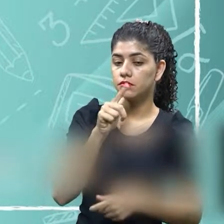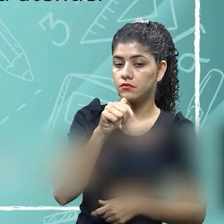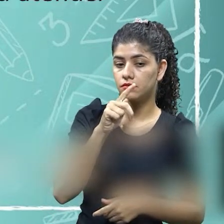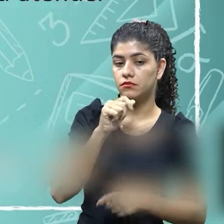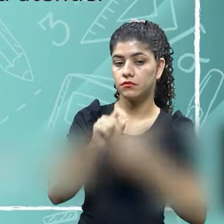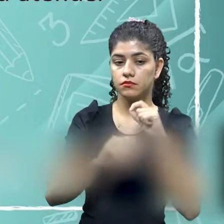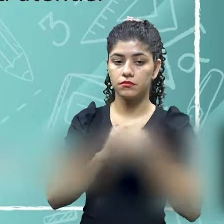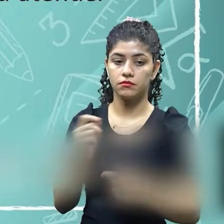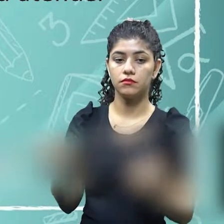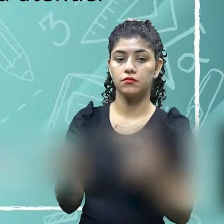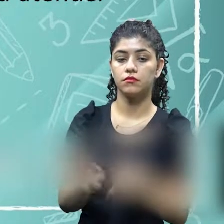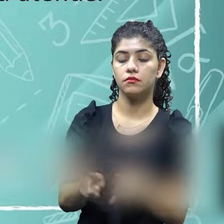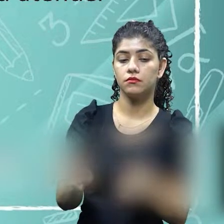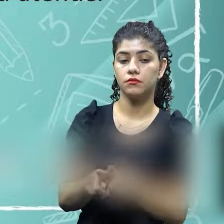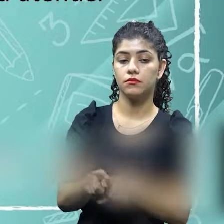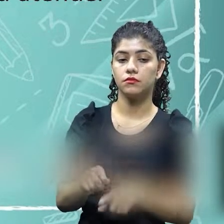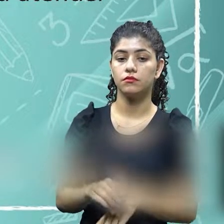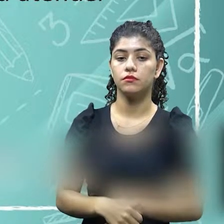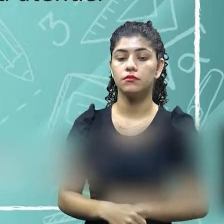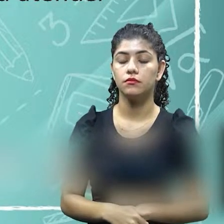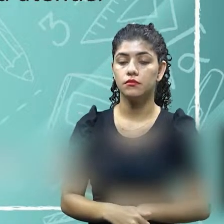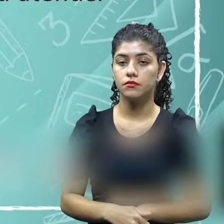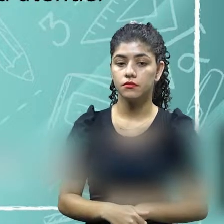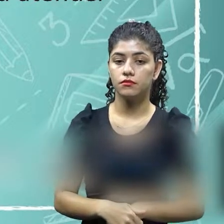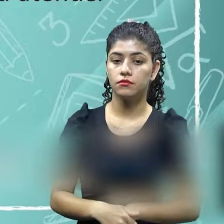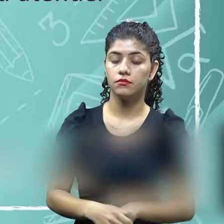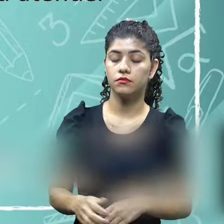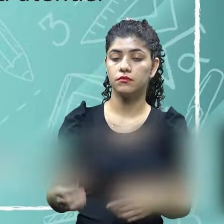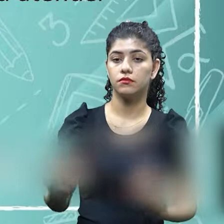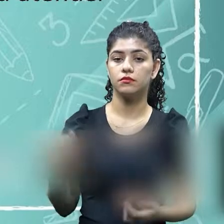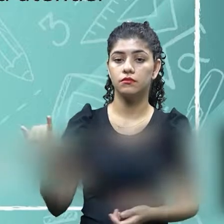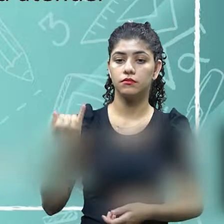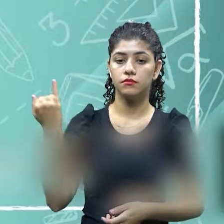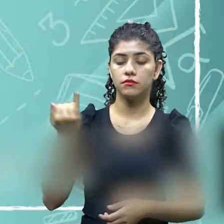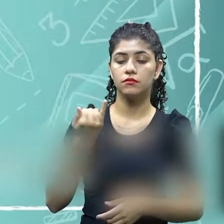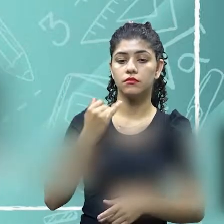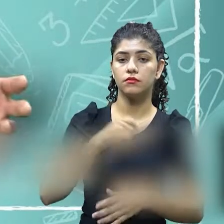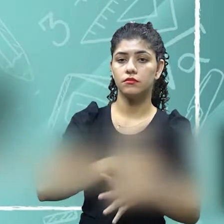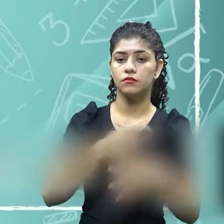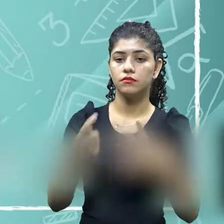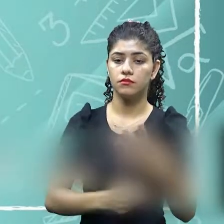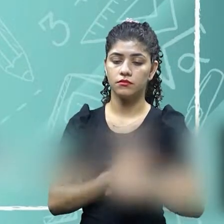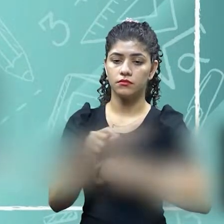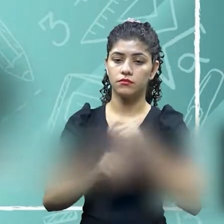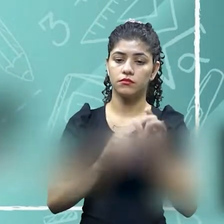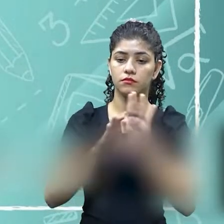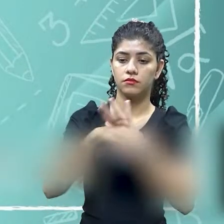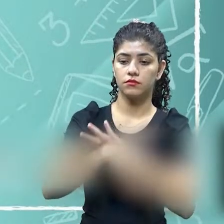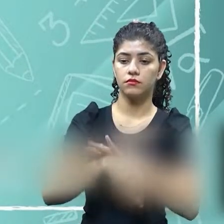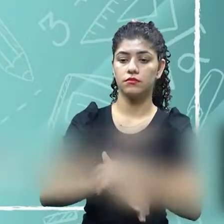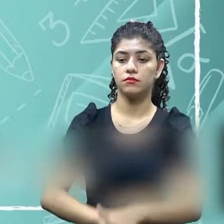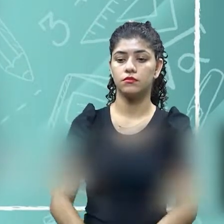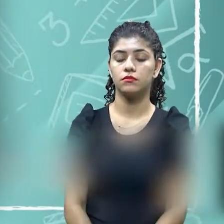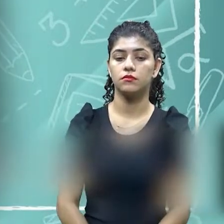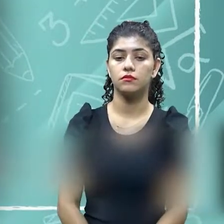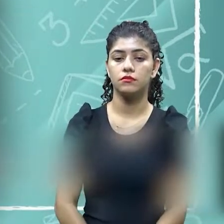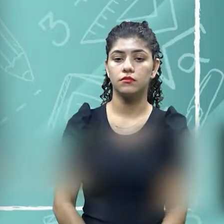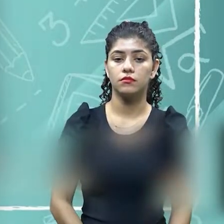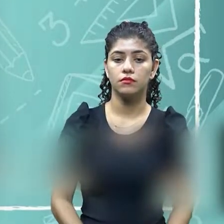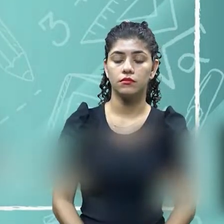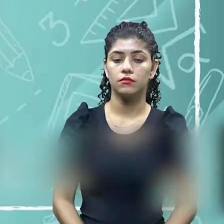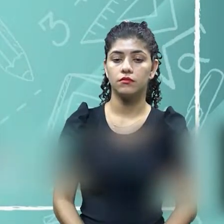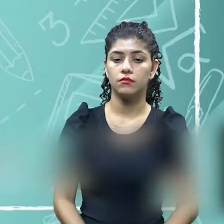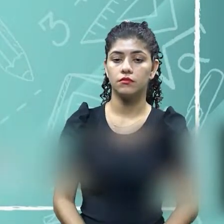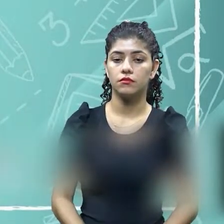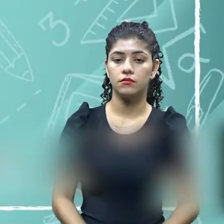líquidos. Definições importantes para o transporte internacional. Então, vamos ver aqui algumas definições, alguns tópicos